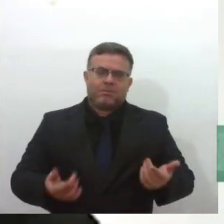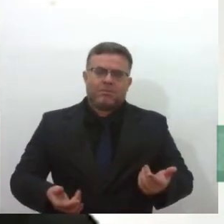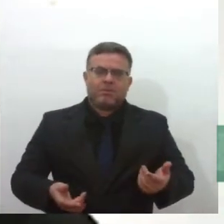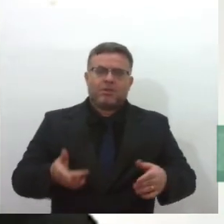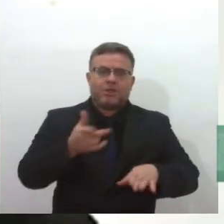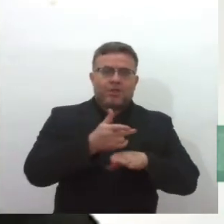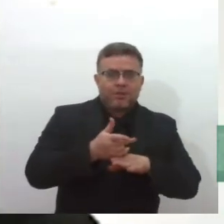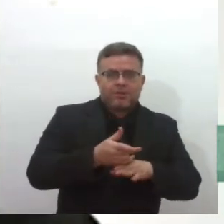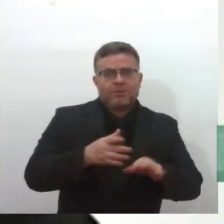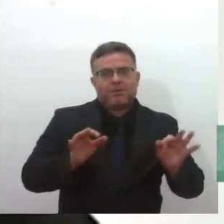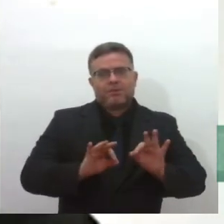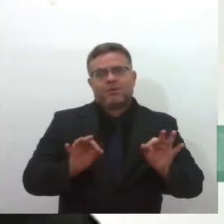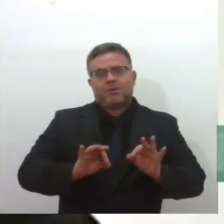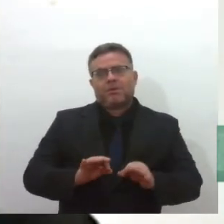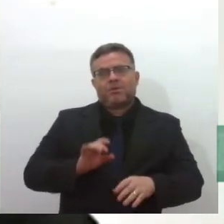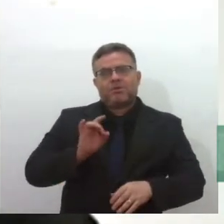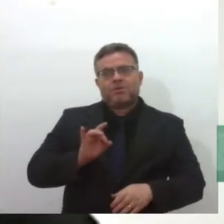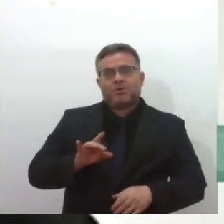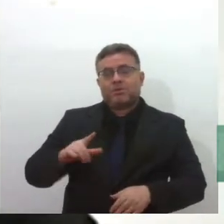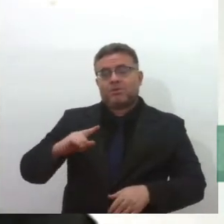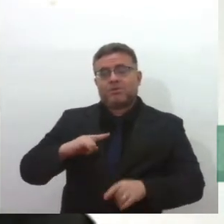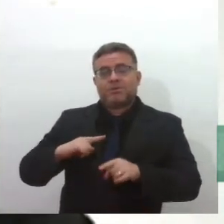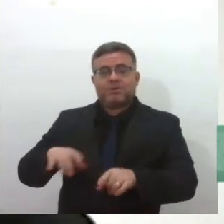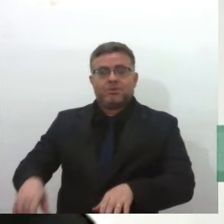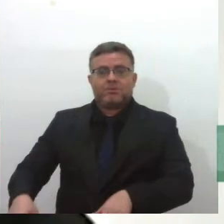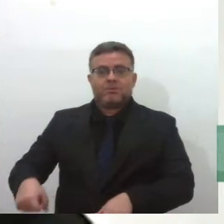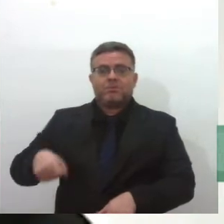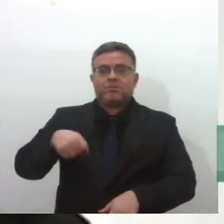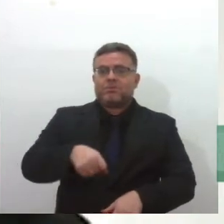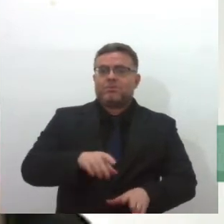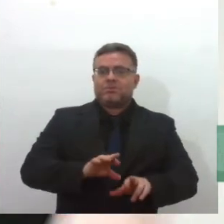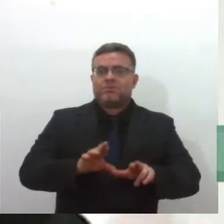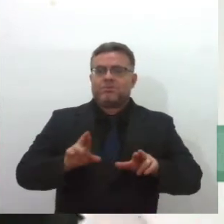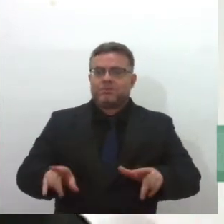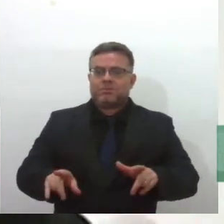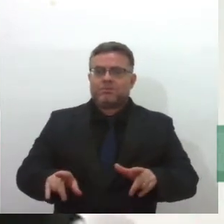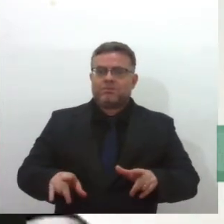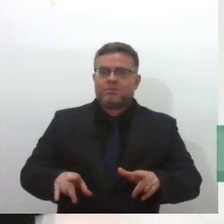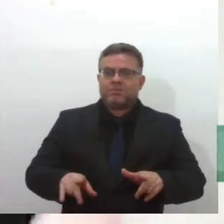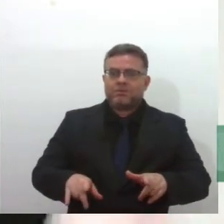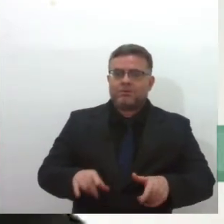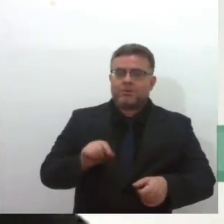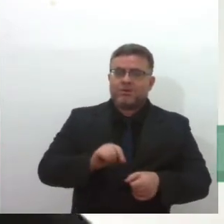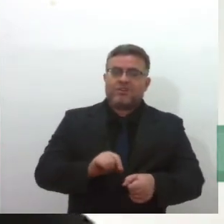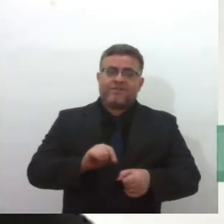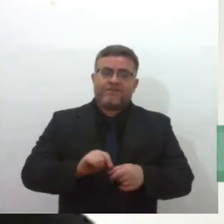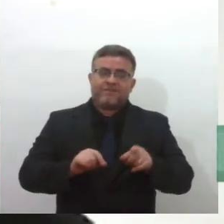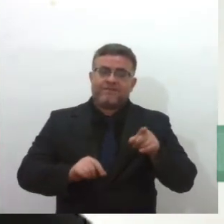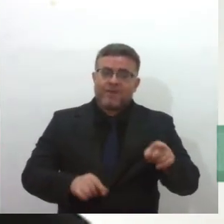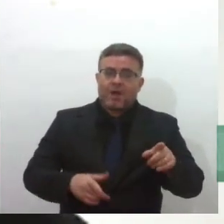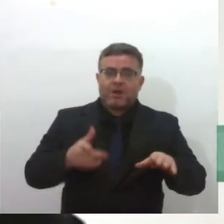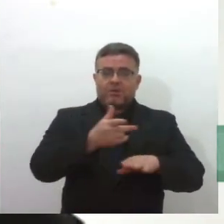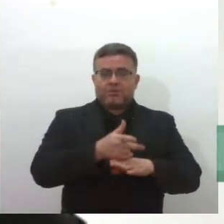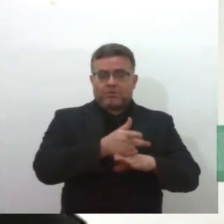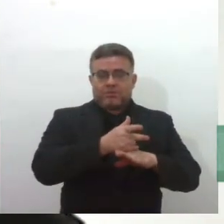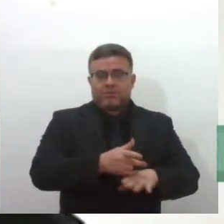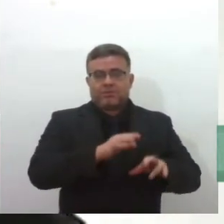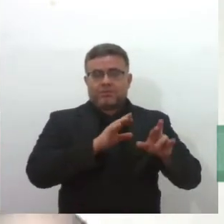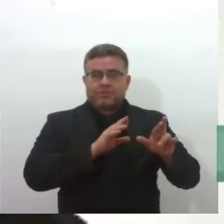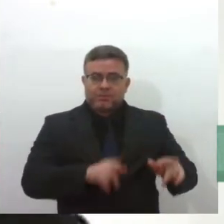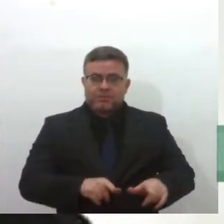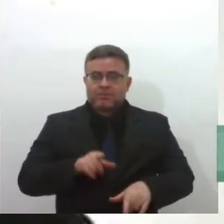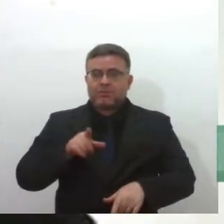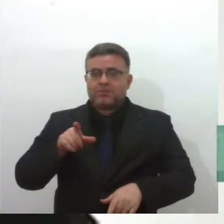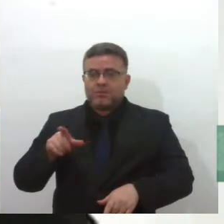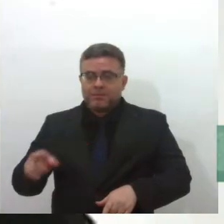pelo senador, ela vem para tratar de uma conduta típica diferente, que é aquele que produz o próprio vídeo, aquele que divulga o